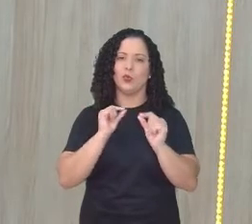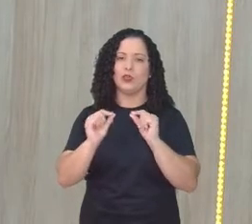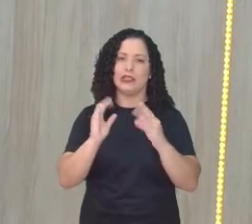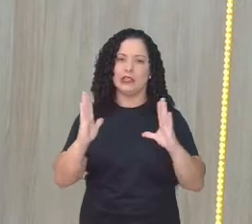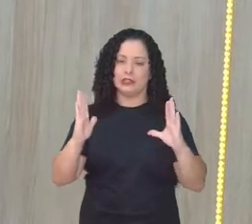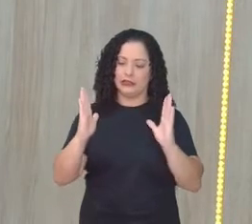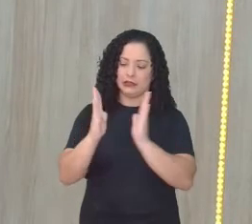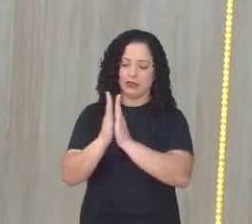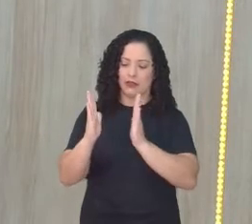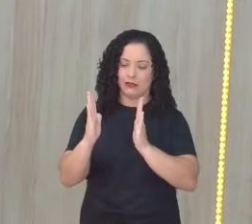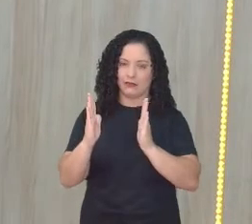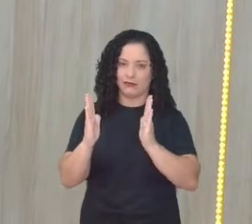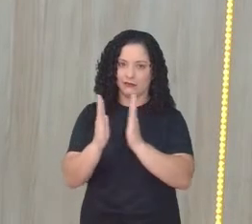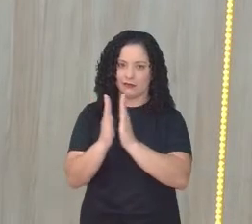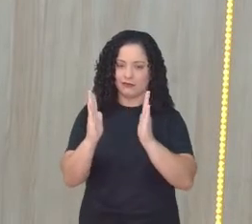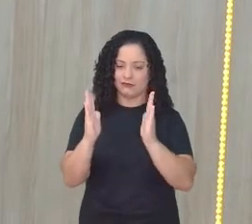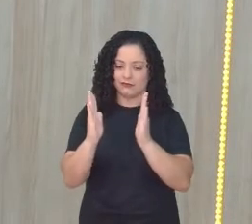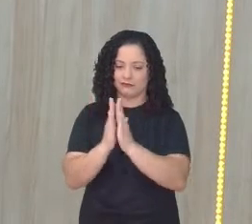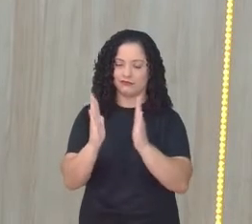encaixava. Então imagine,